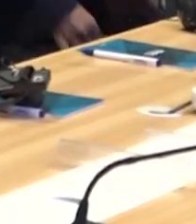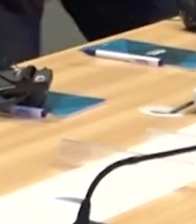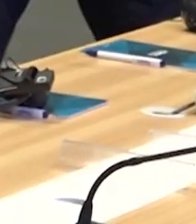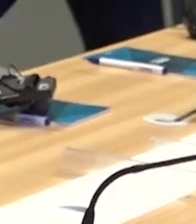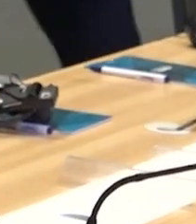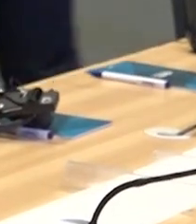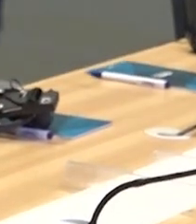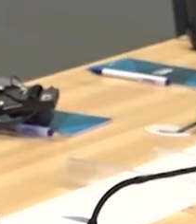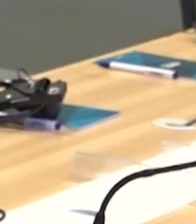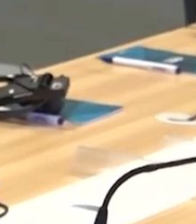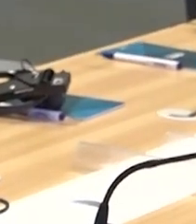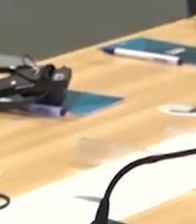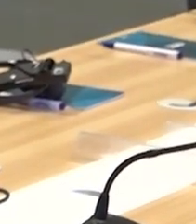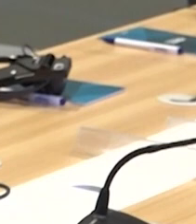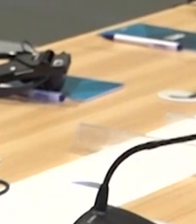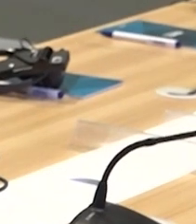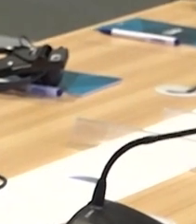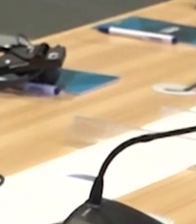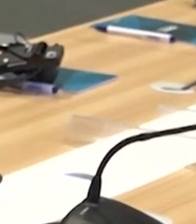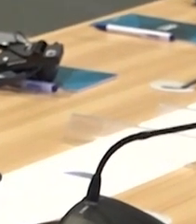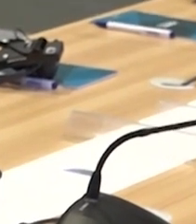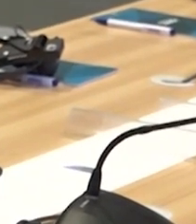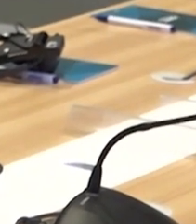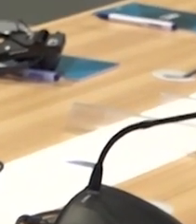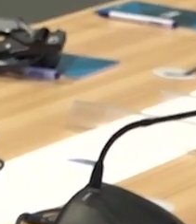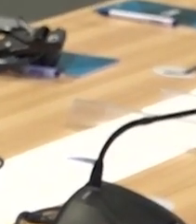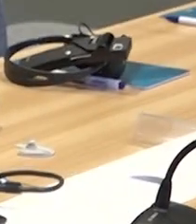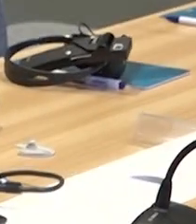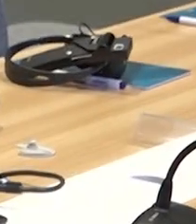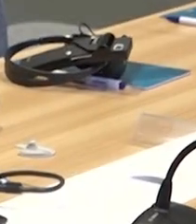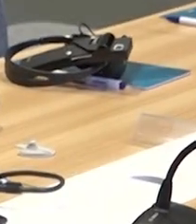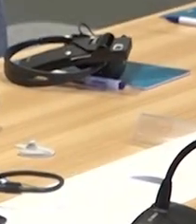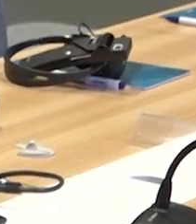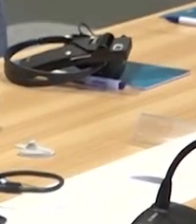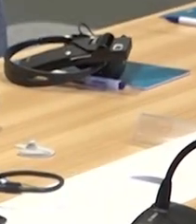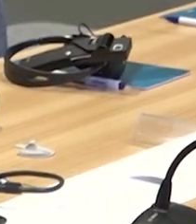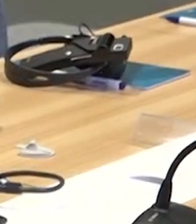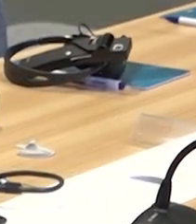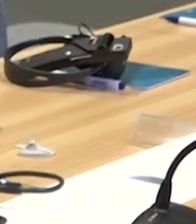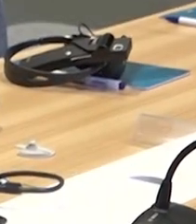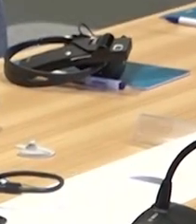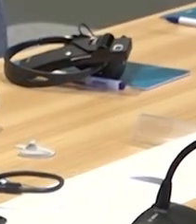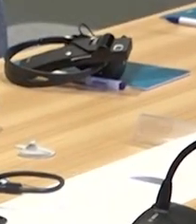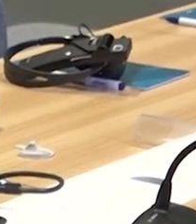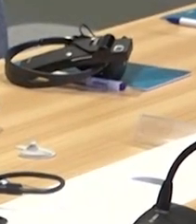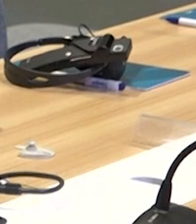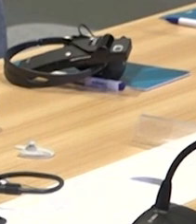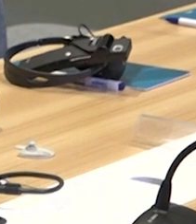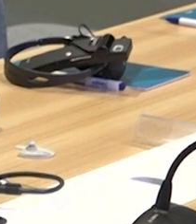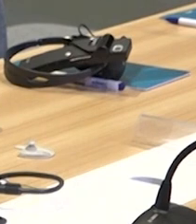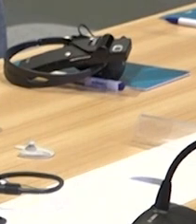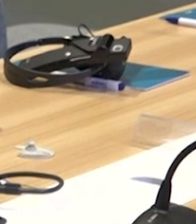né? Vice-Primeiro-Ministro, no Ministro Coordenador Assunto Econômico, no Ministro Turismo, no Ambiente, Francisco Calboadilai, no da Sefi Negociador, com a